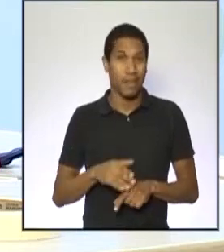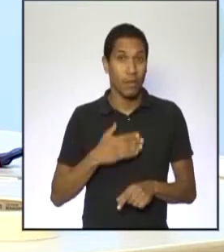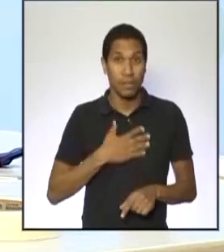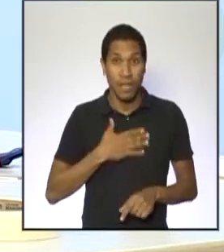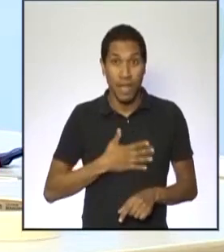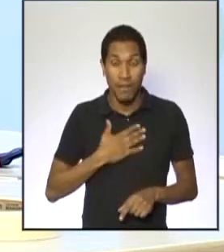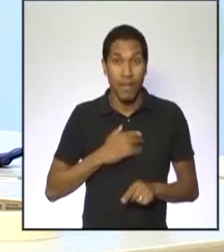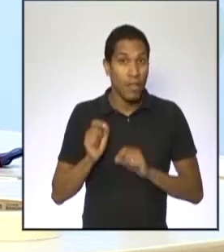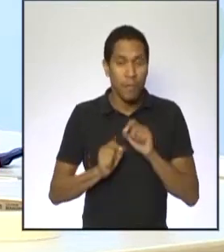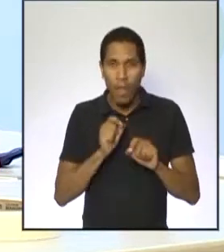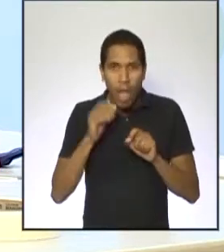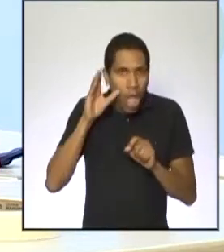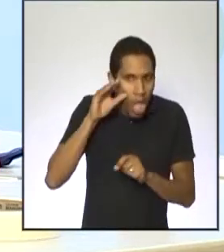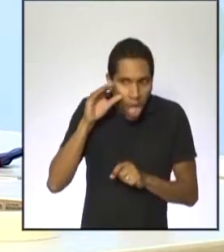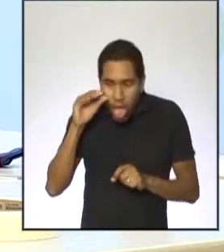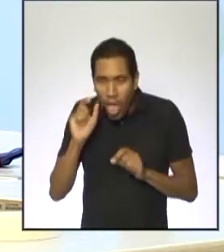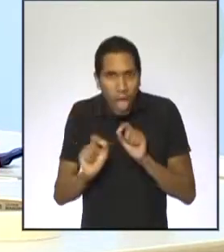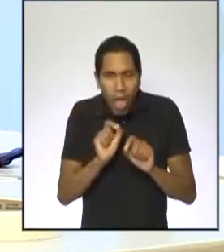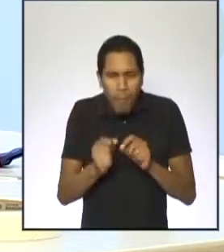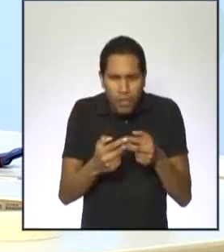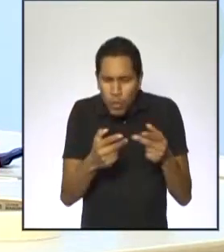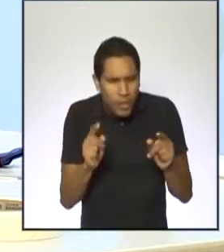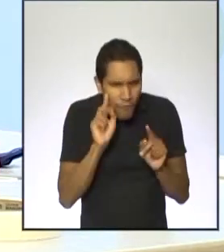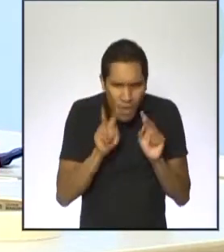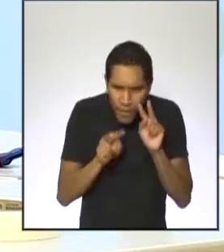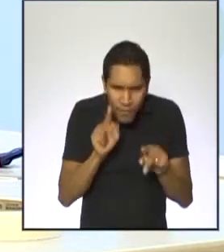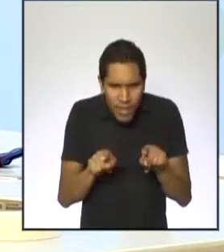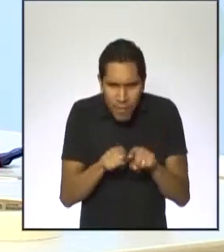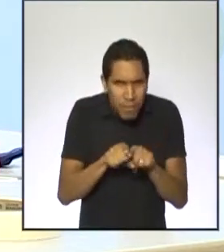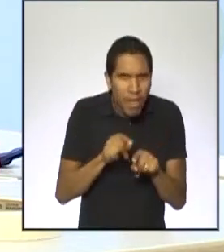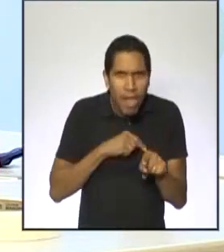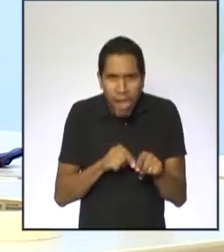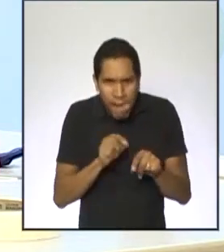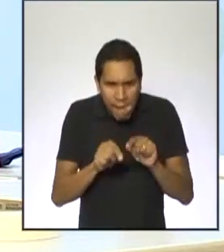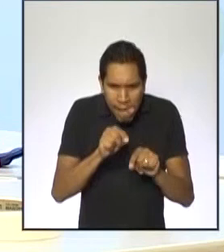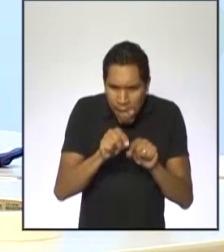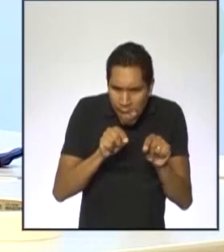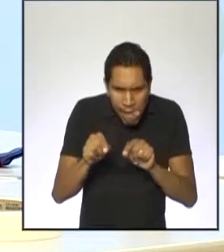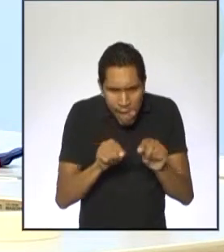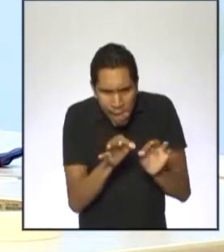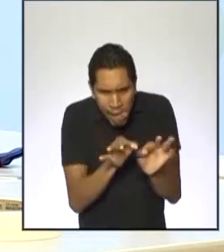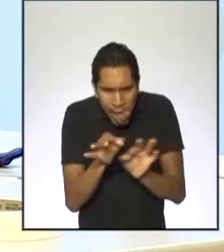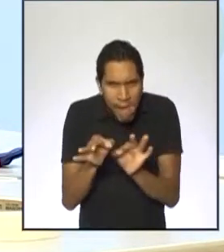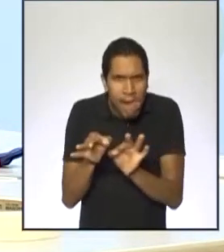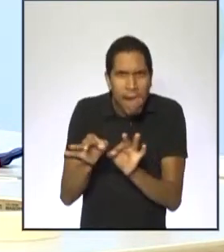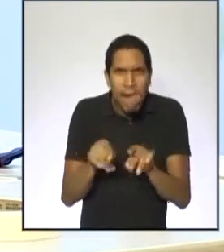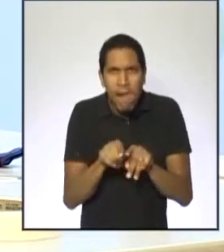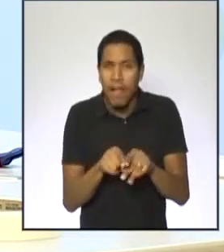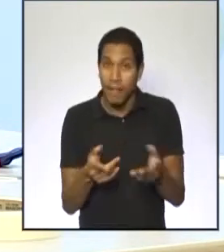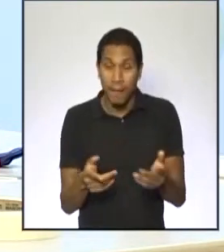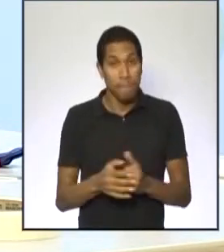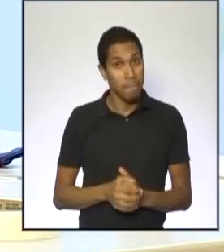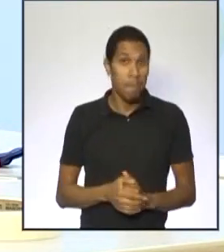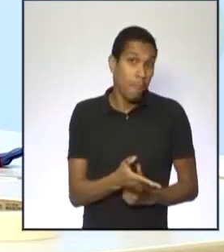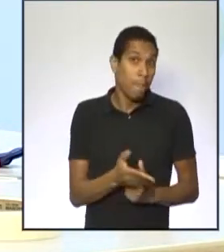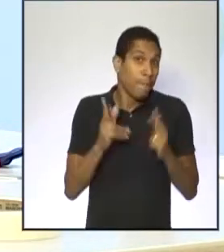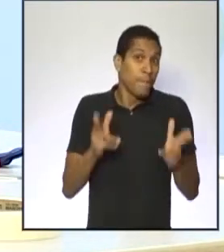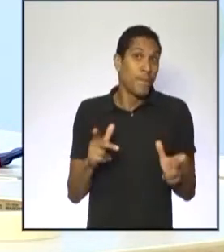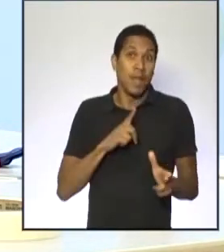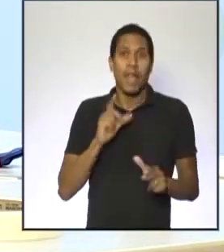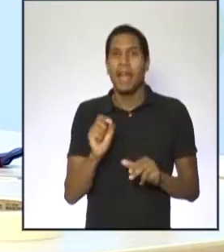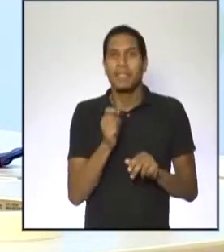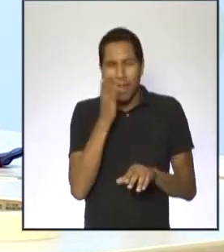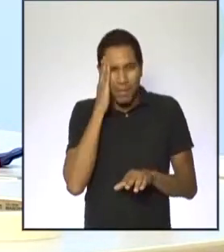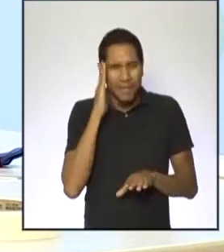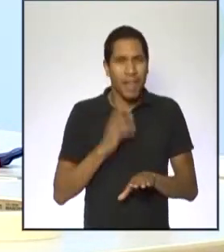funcionamento por trás das coisas, principalmente agora nesses tempos que nós estamos vivenciando com notícias falsas. É importante que a gente entenda, então, sim,